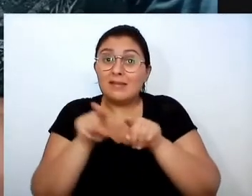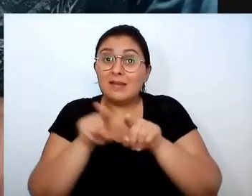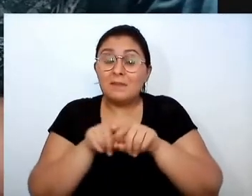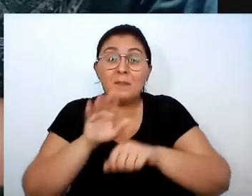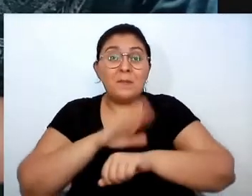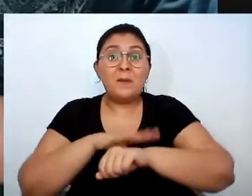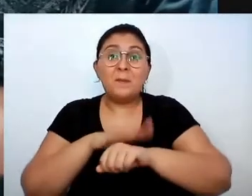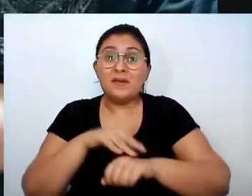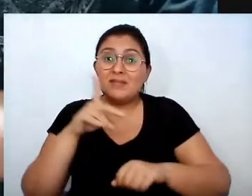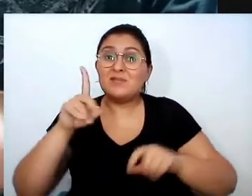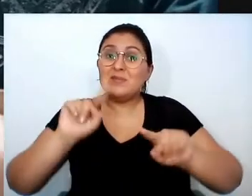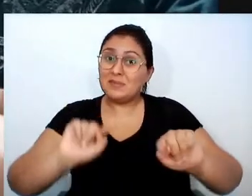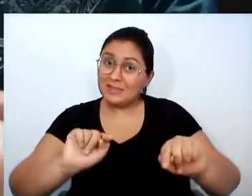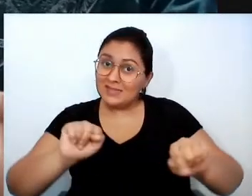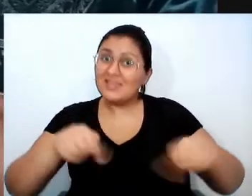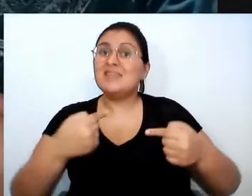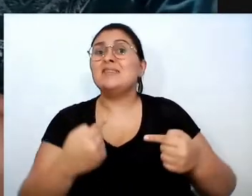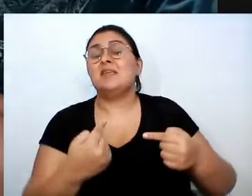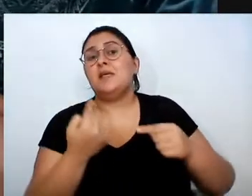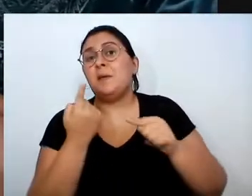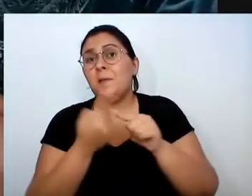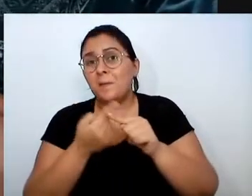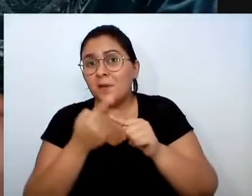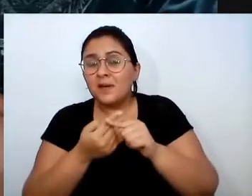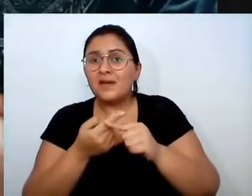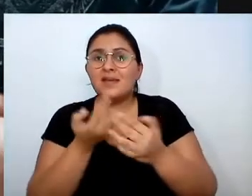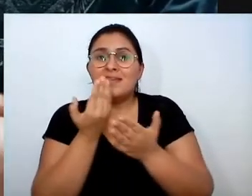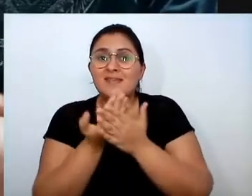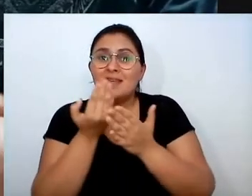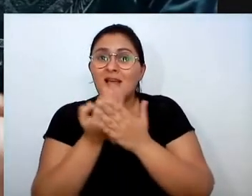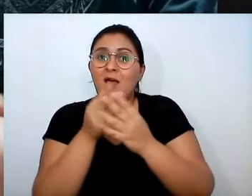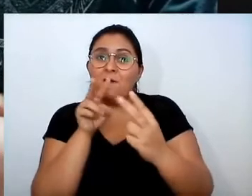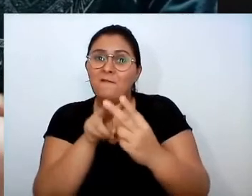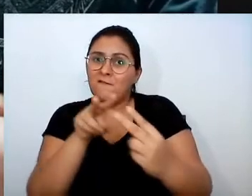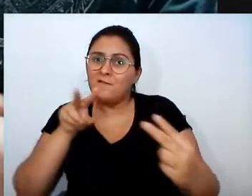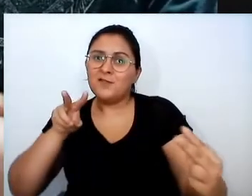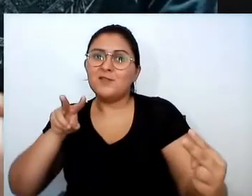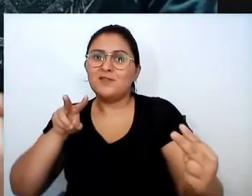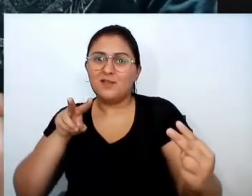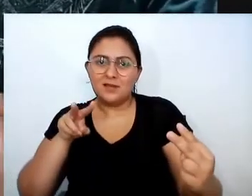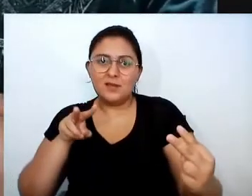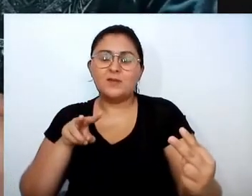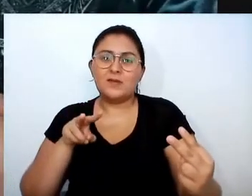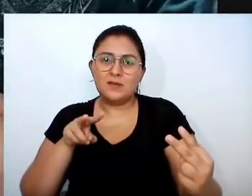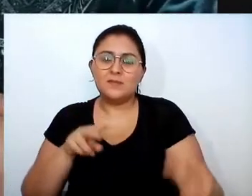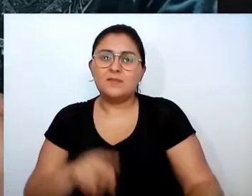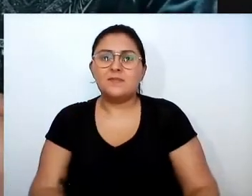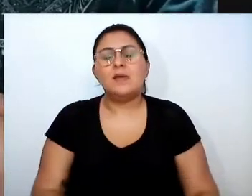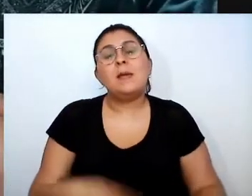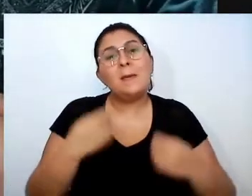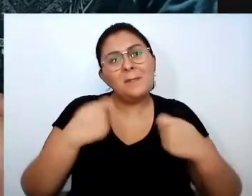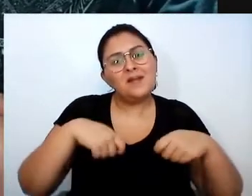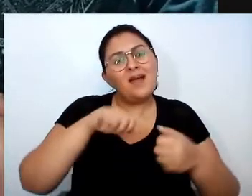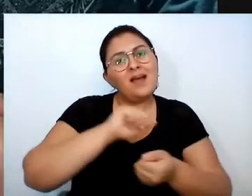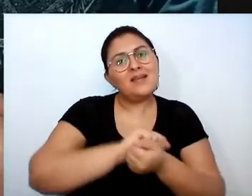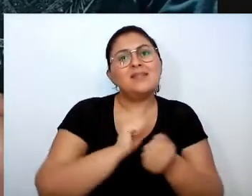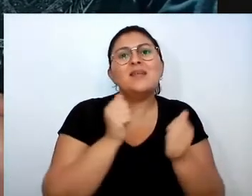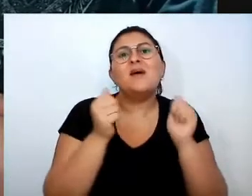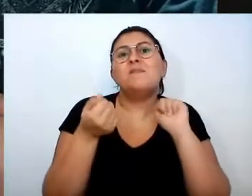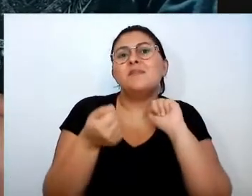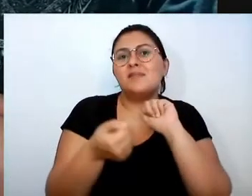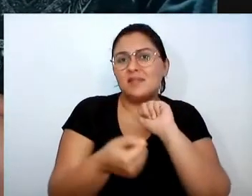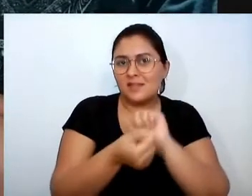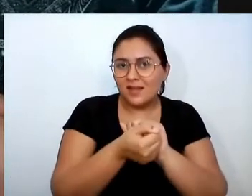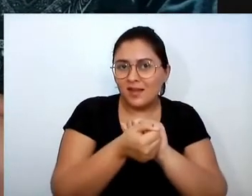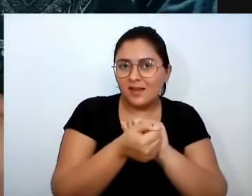Sim. online. Um Olha desafio, só, a gente tenta adaptar todo o